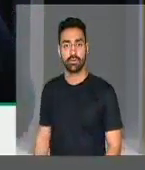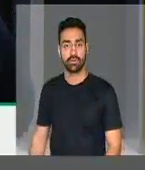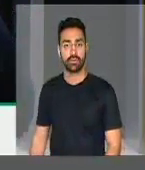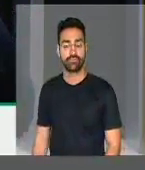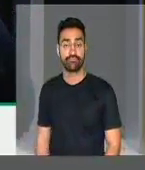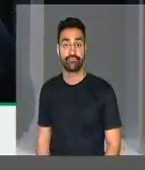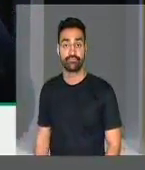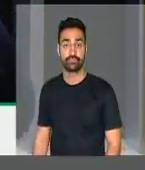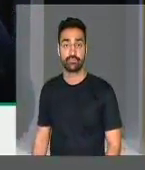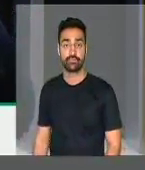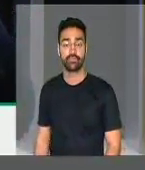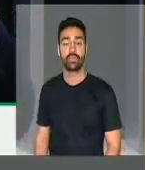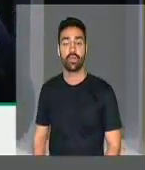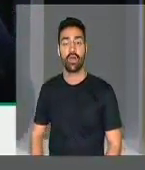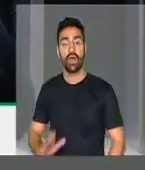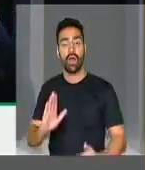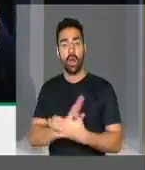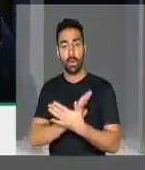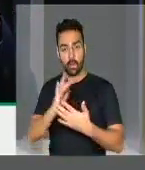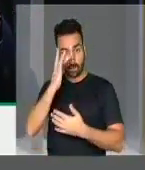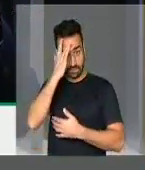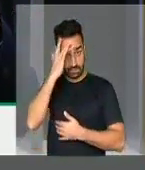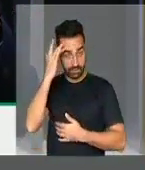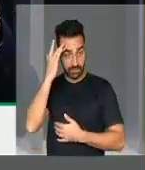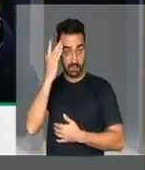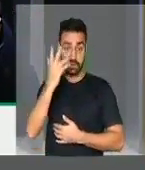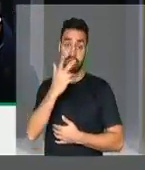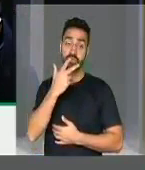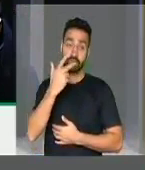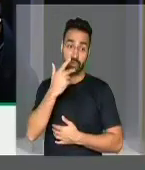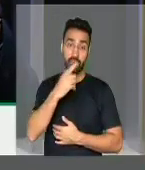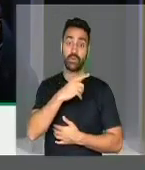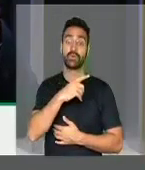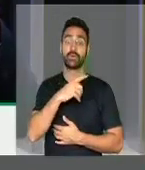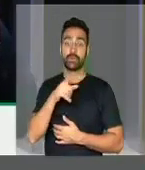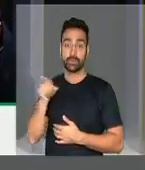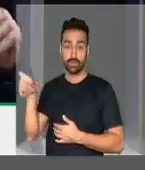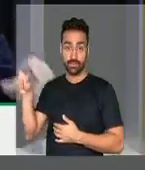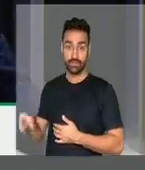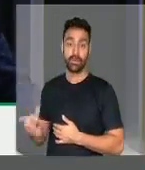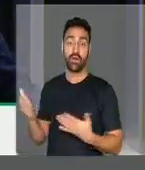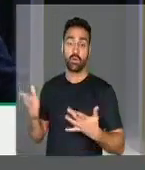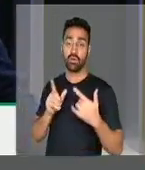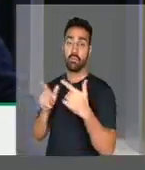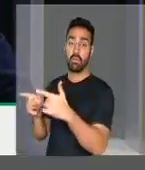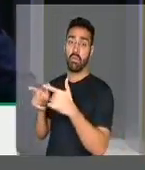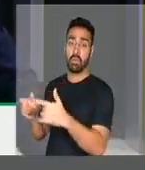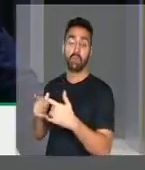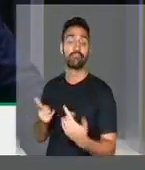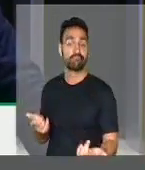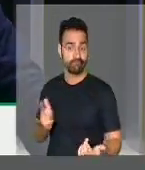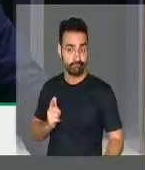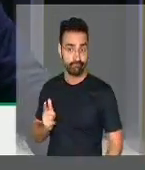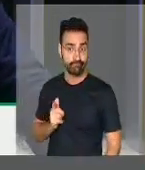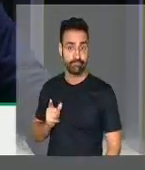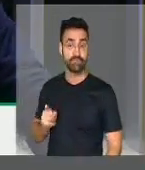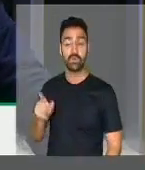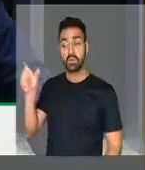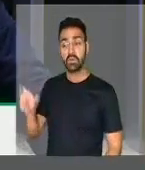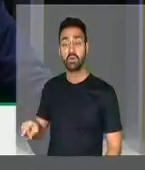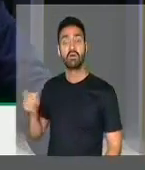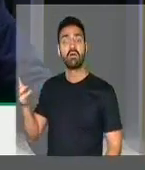que ele está sendo a chicha avaliado que isso é resultado de uma política do politicamente